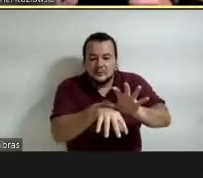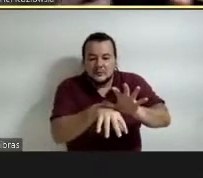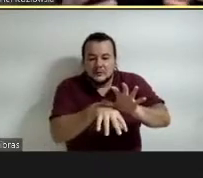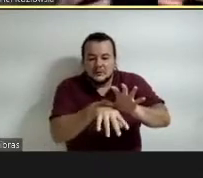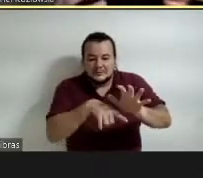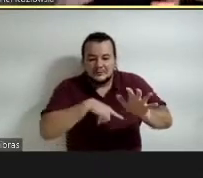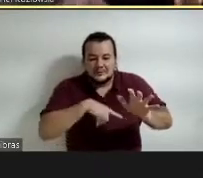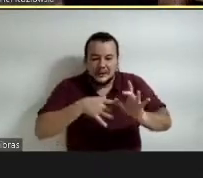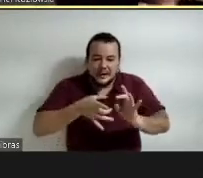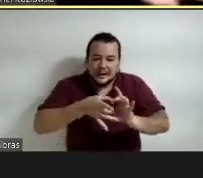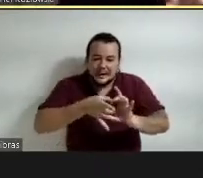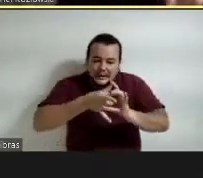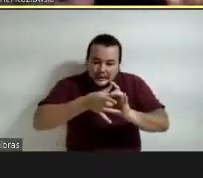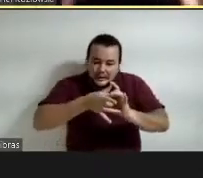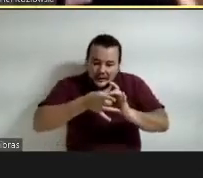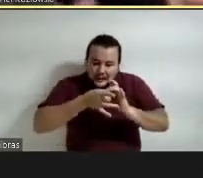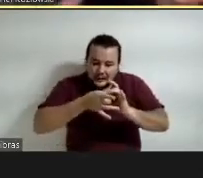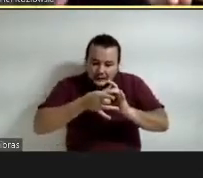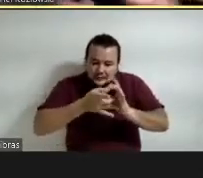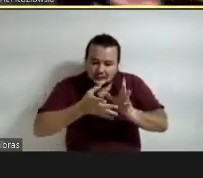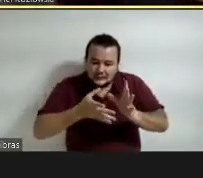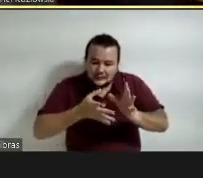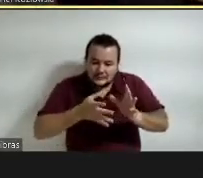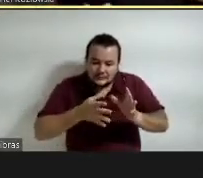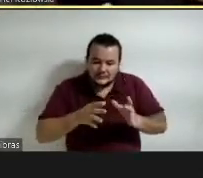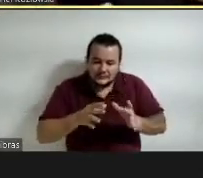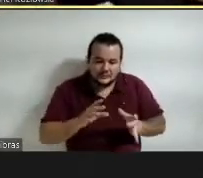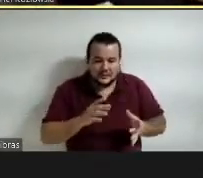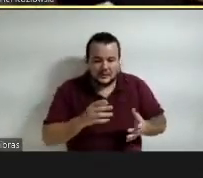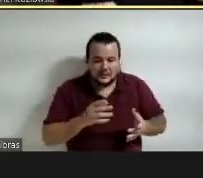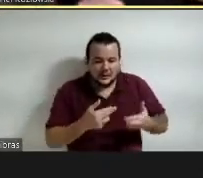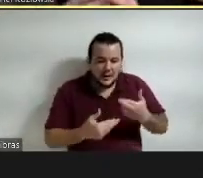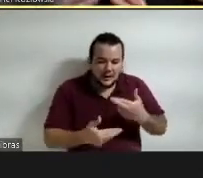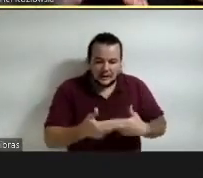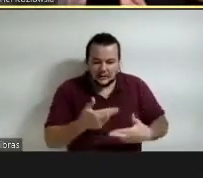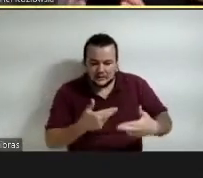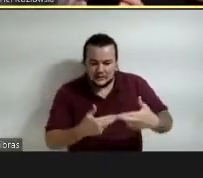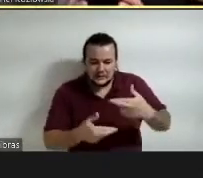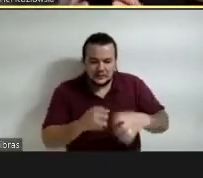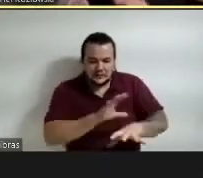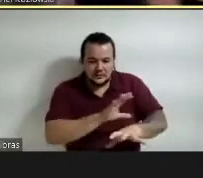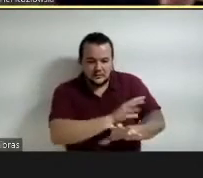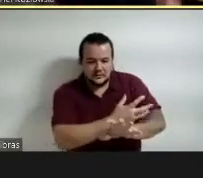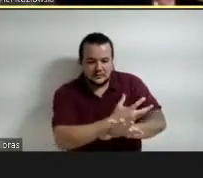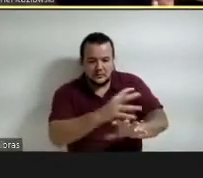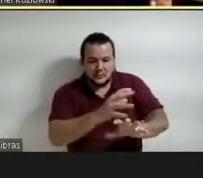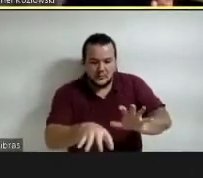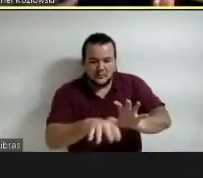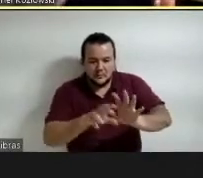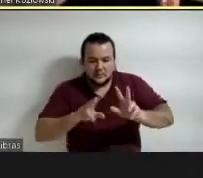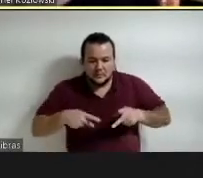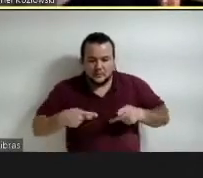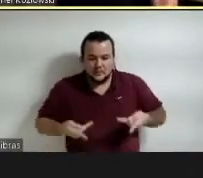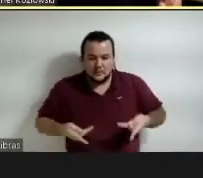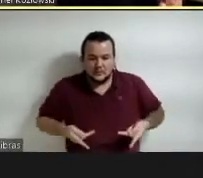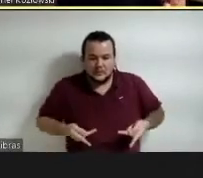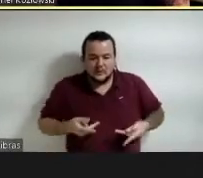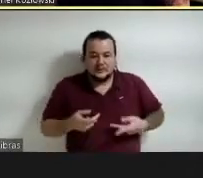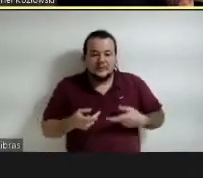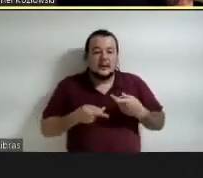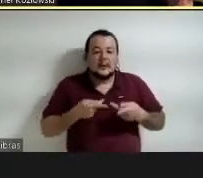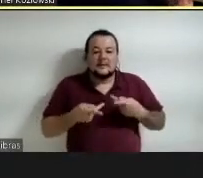sistemas, dos ecossistemas natural e humano. E para falar dessa escala, não adianta falar,